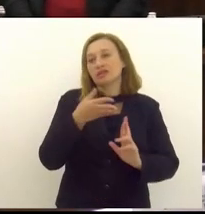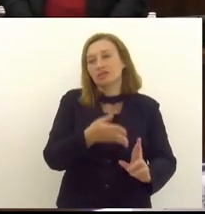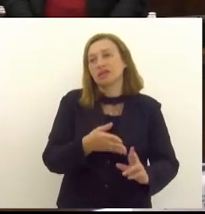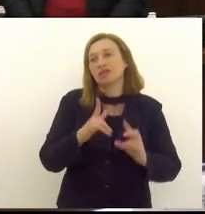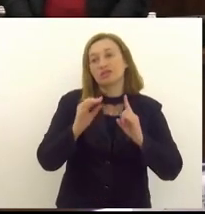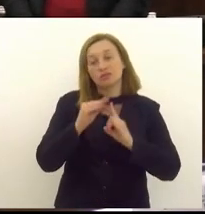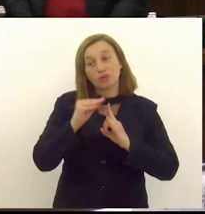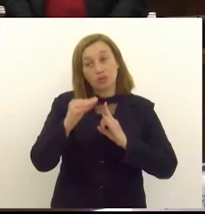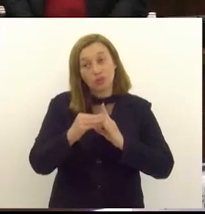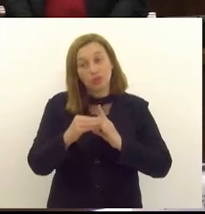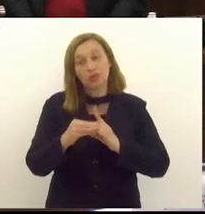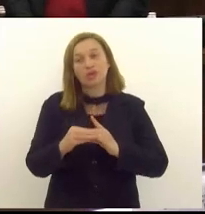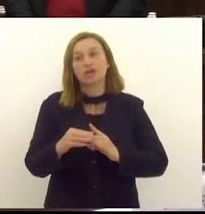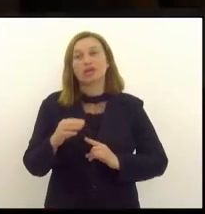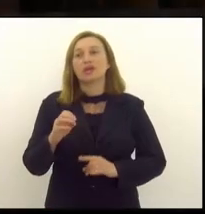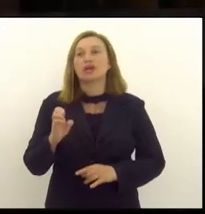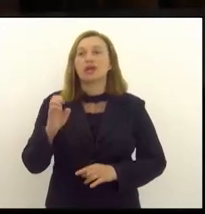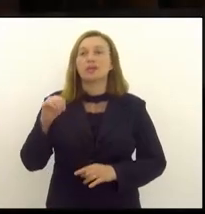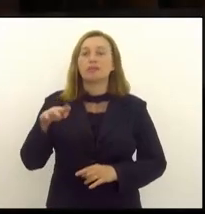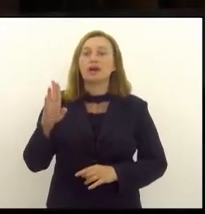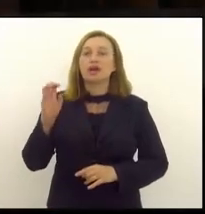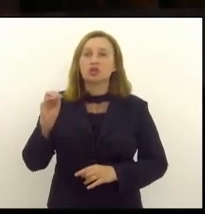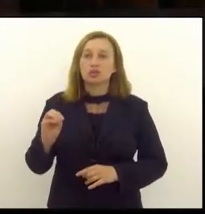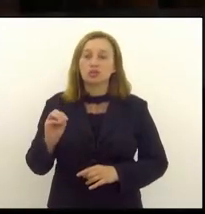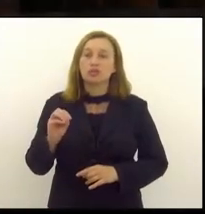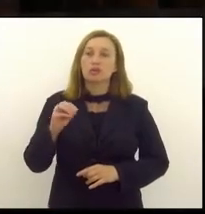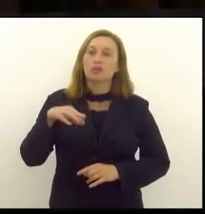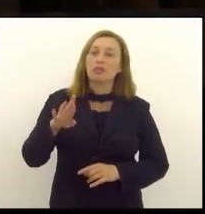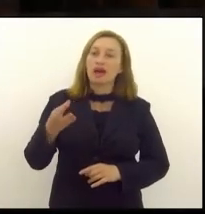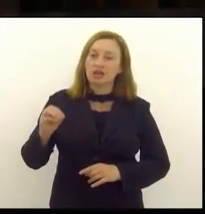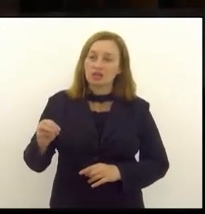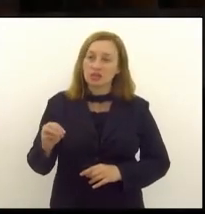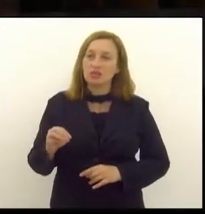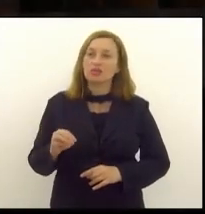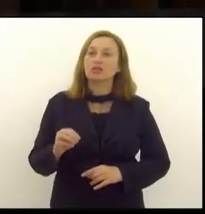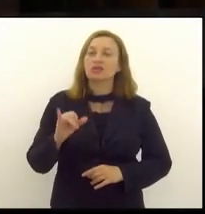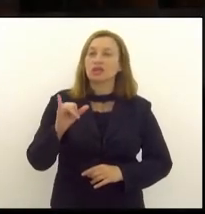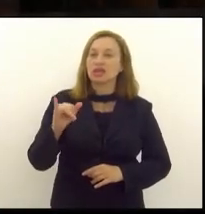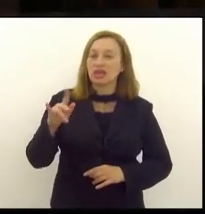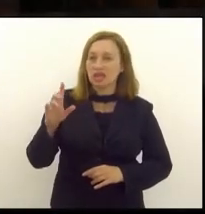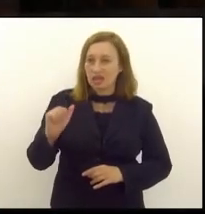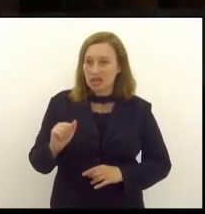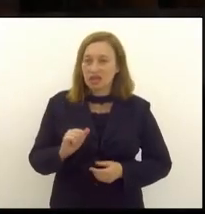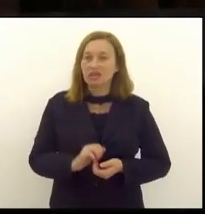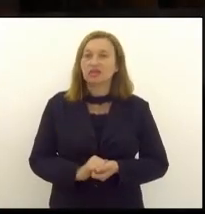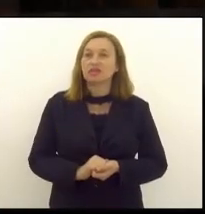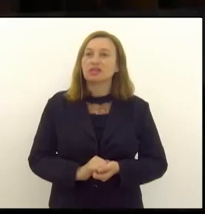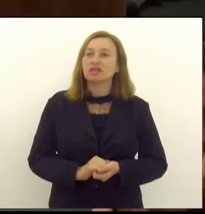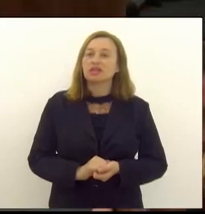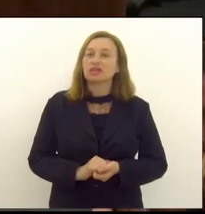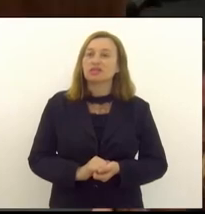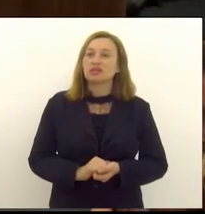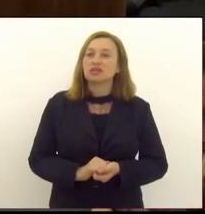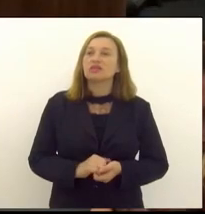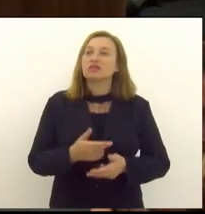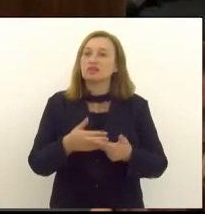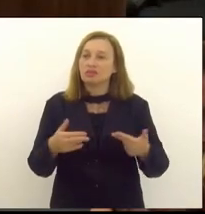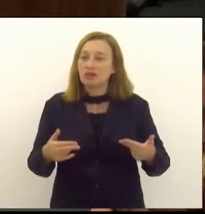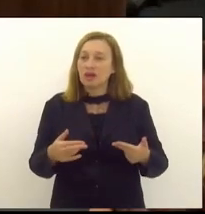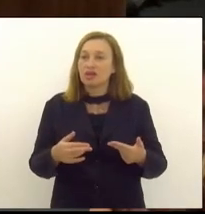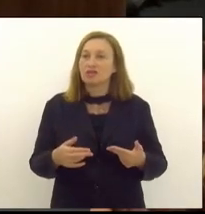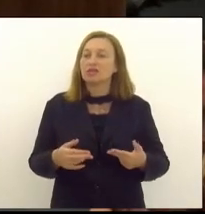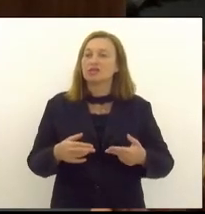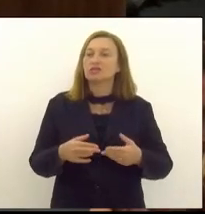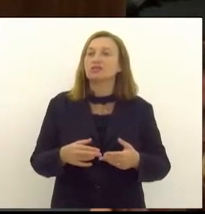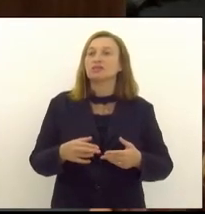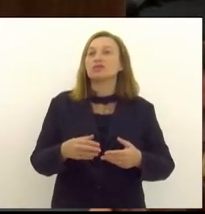Fiocruz, Hermano, aqui presente, Márcio, Birani, do INCA, do Instituto Nacional do Câncer, por meio das destinações do